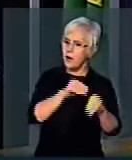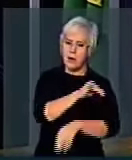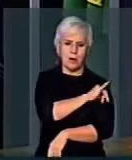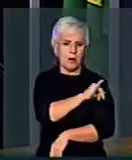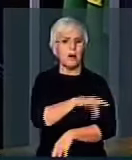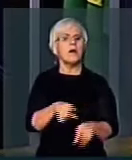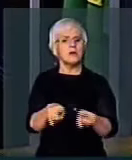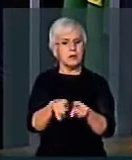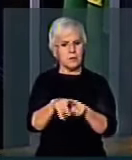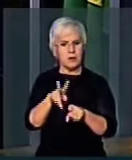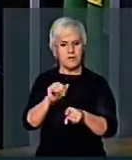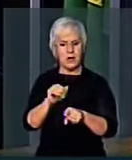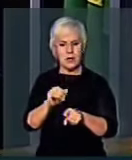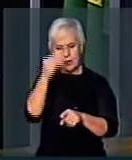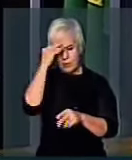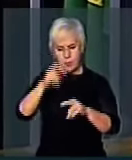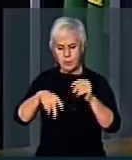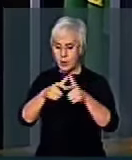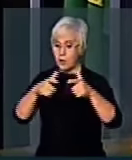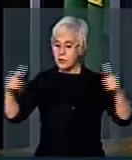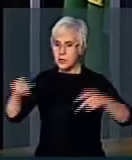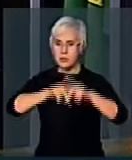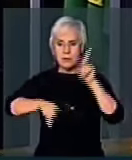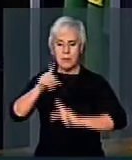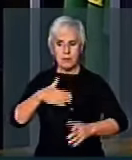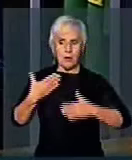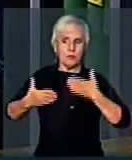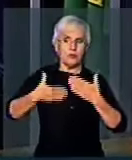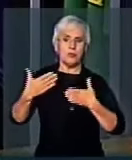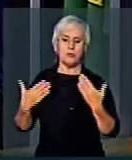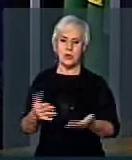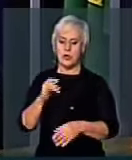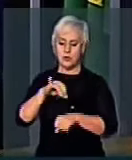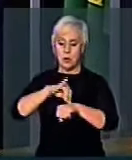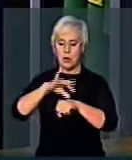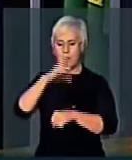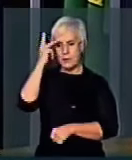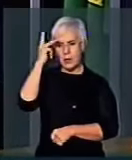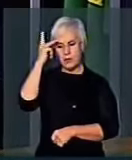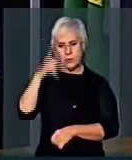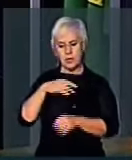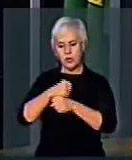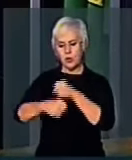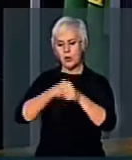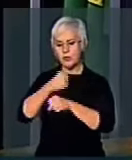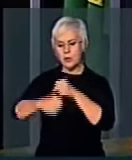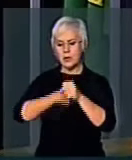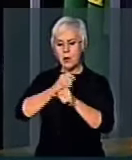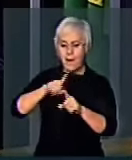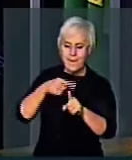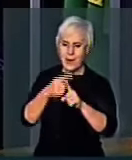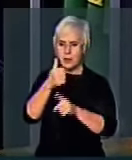lá por esse crescimento populacional que assusta, porque só a capital, São Paulo, agrega por ano